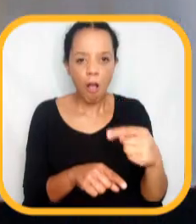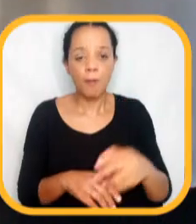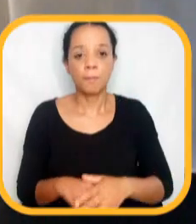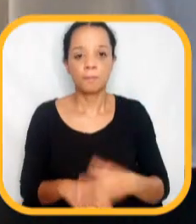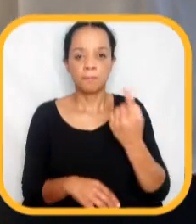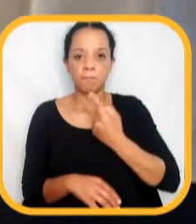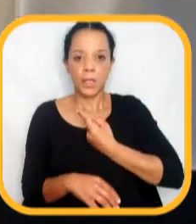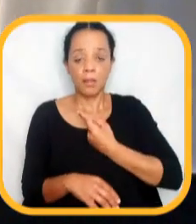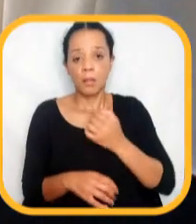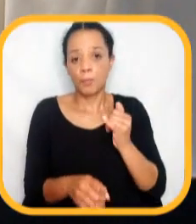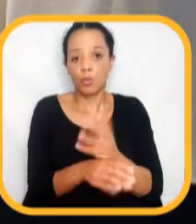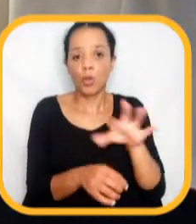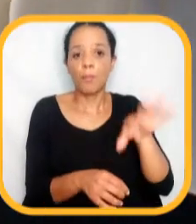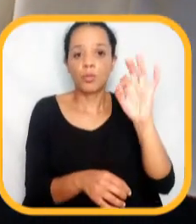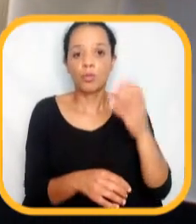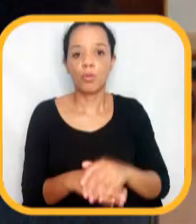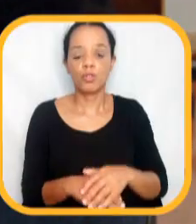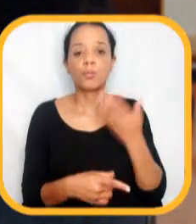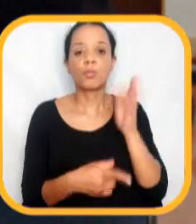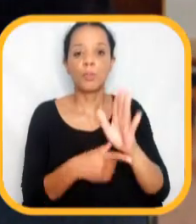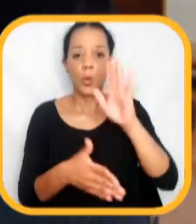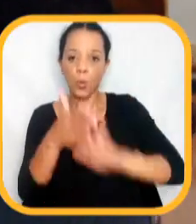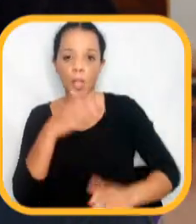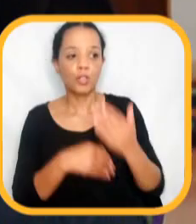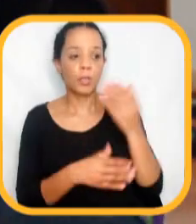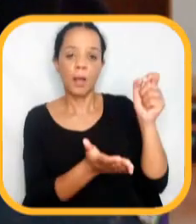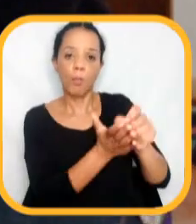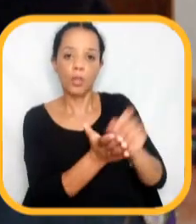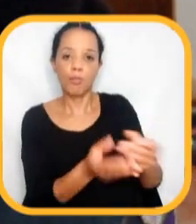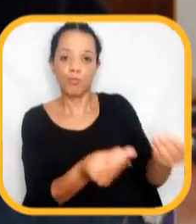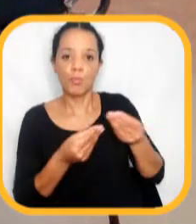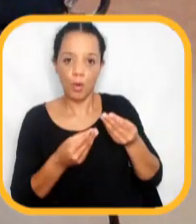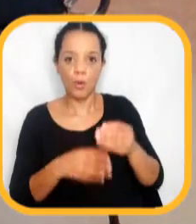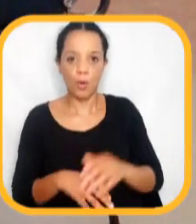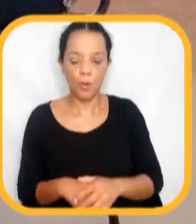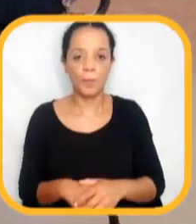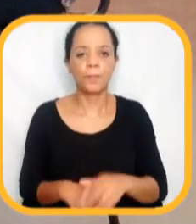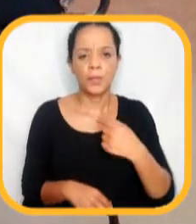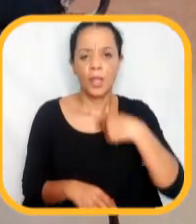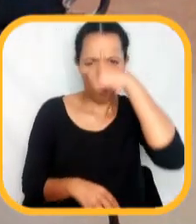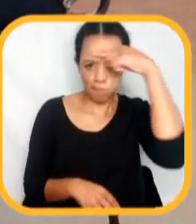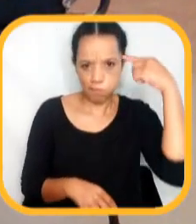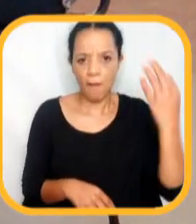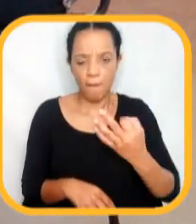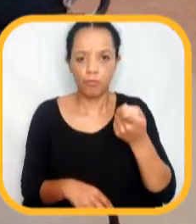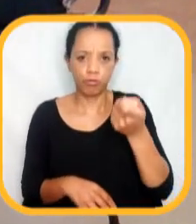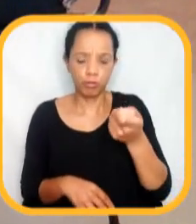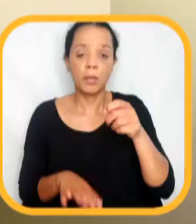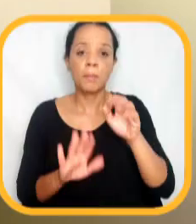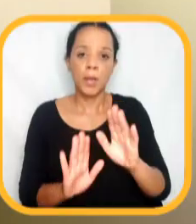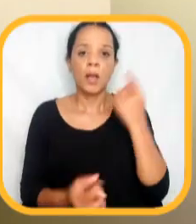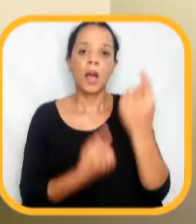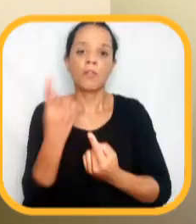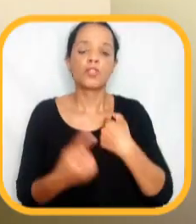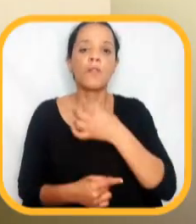timbre. Tenho que ter outras opções, pedir apontamentos aos colegas, então ir na fila da frente. Foi um bocado difícil,